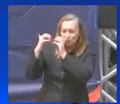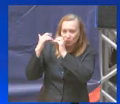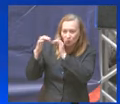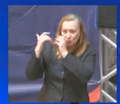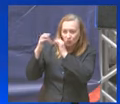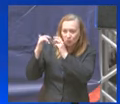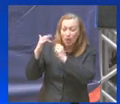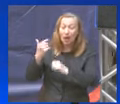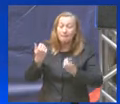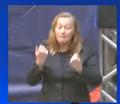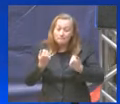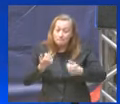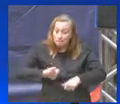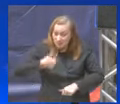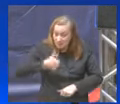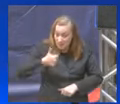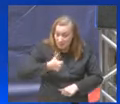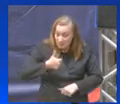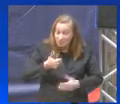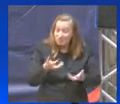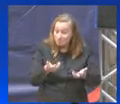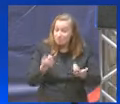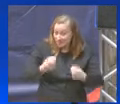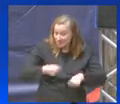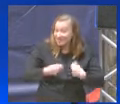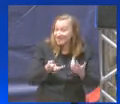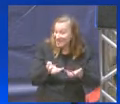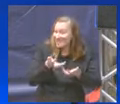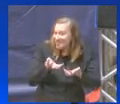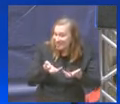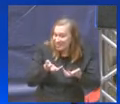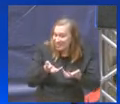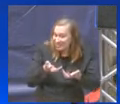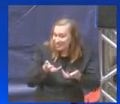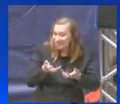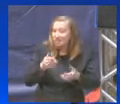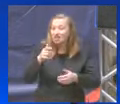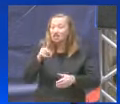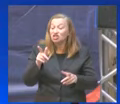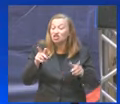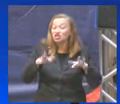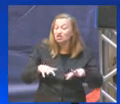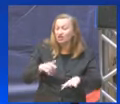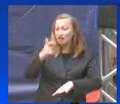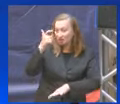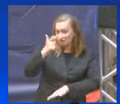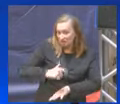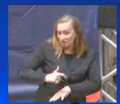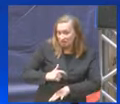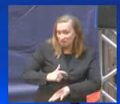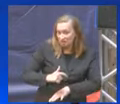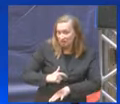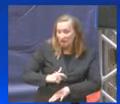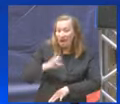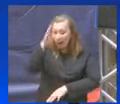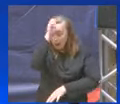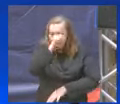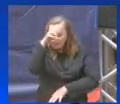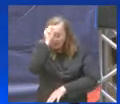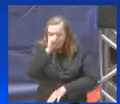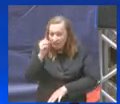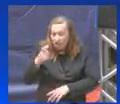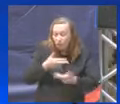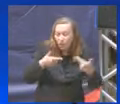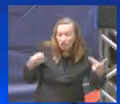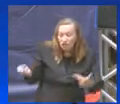precisa estar disposto a fazer diferente, a pensar diferente, a aprender coisas